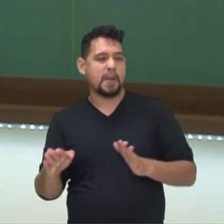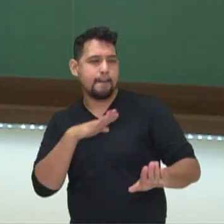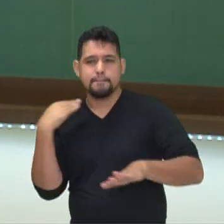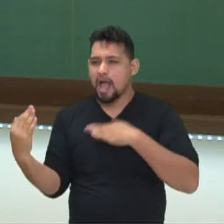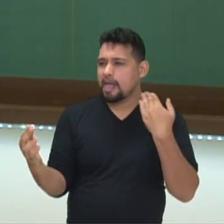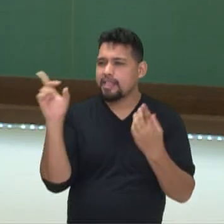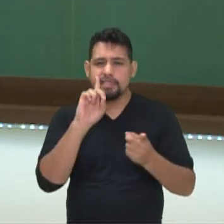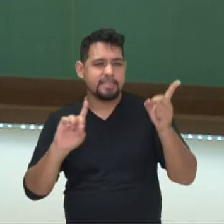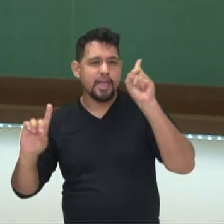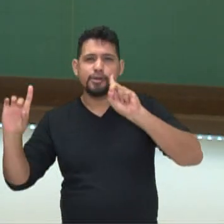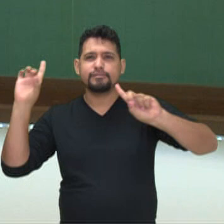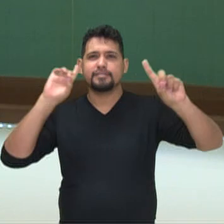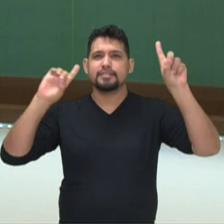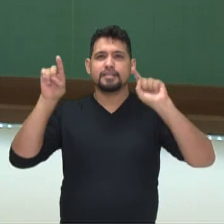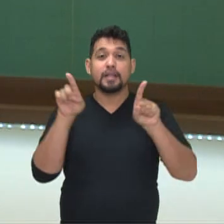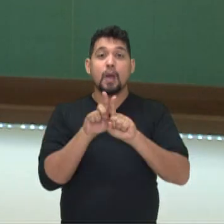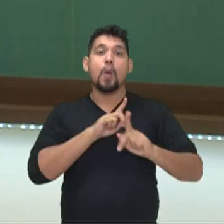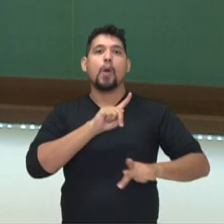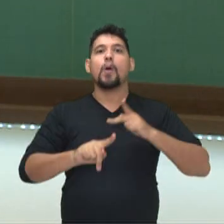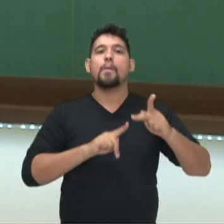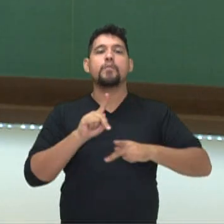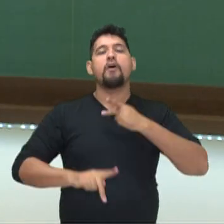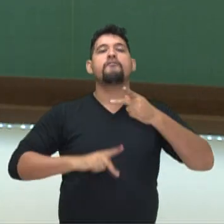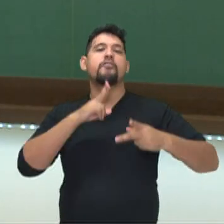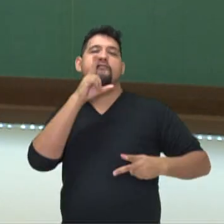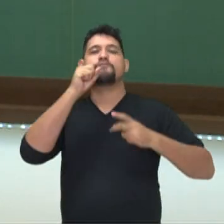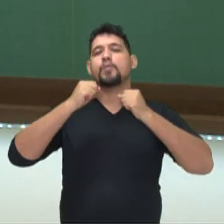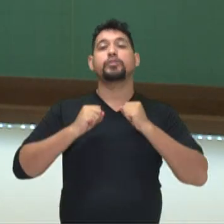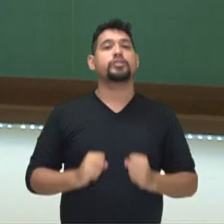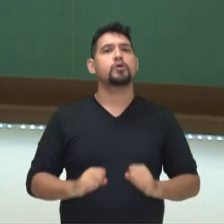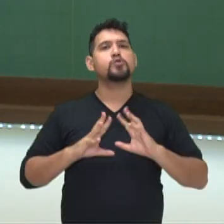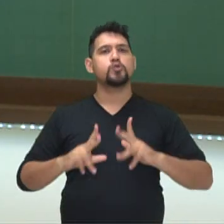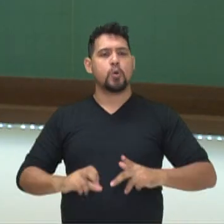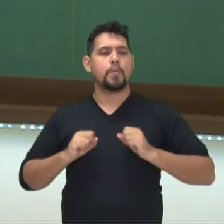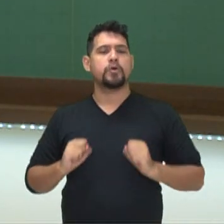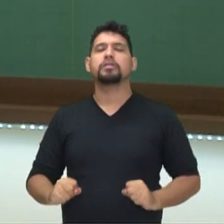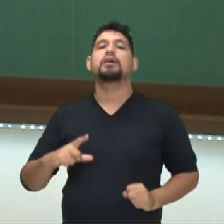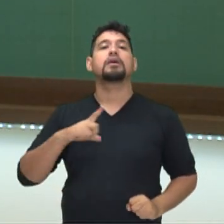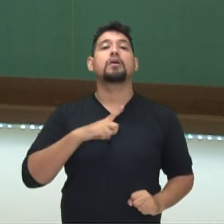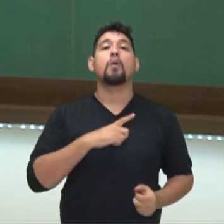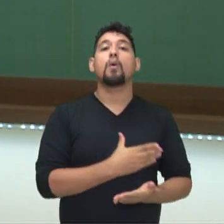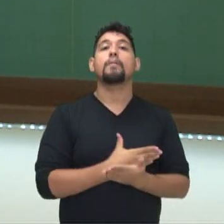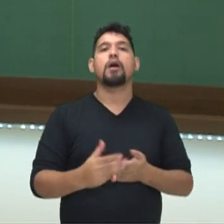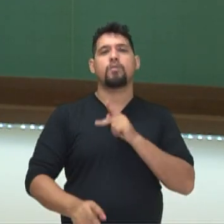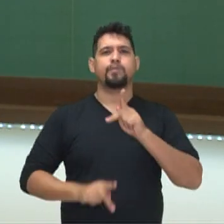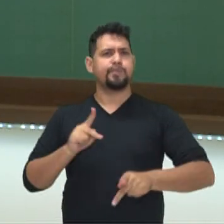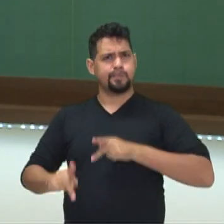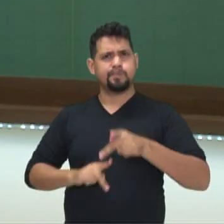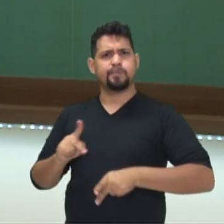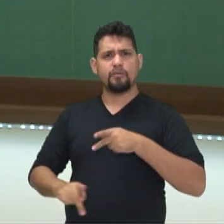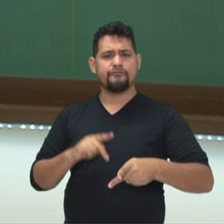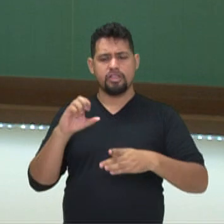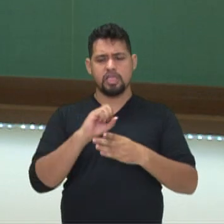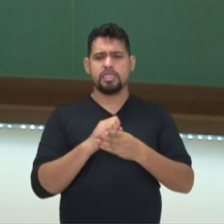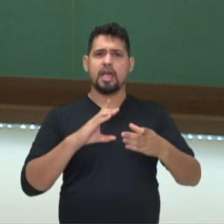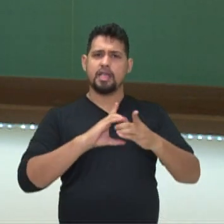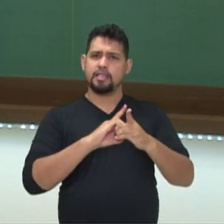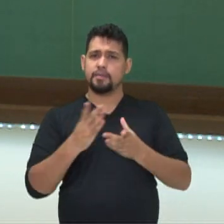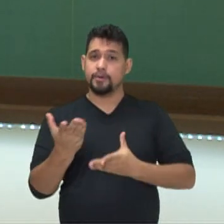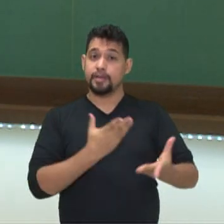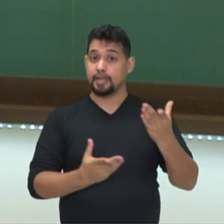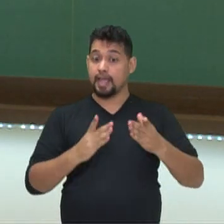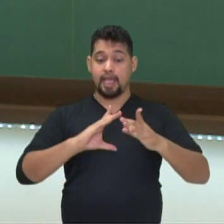Então, democratos, o povo no poder. Todo o poder emana do povo na democracia. E